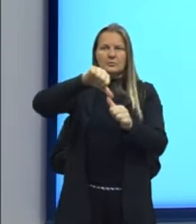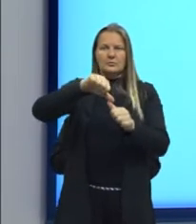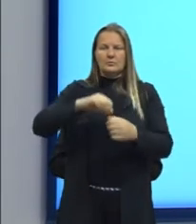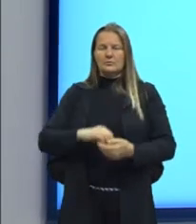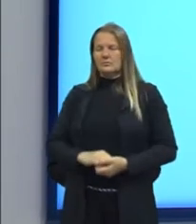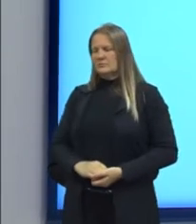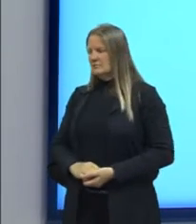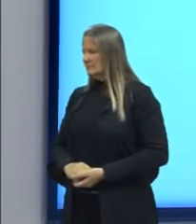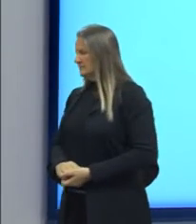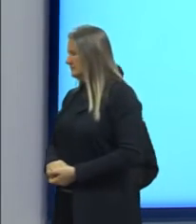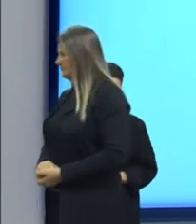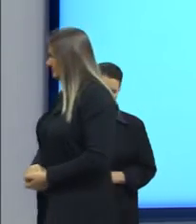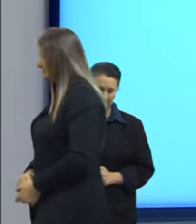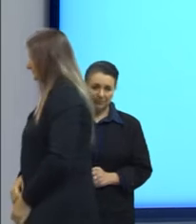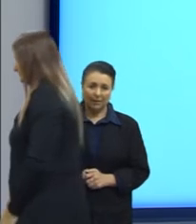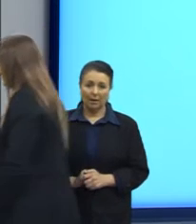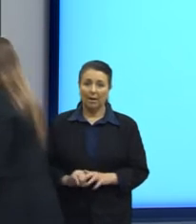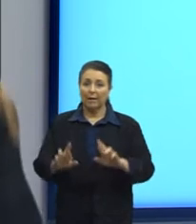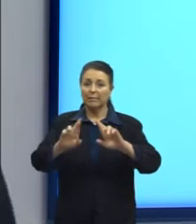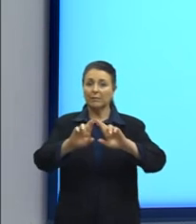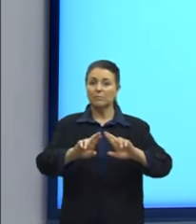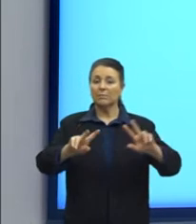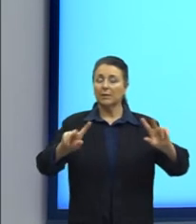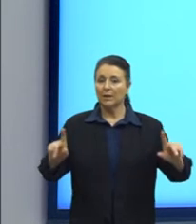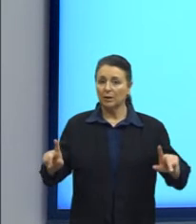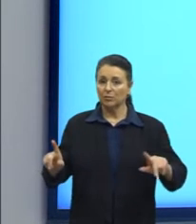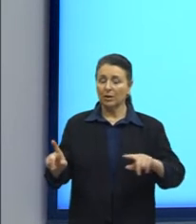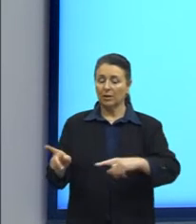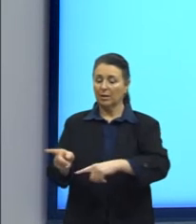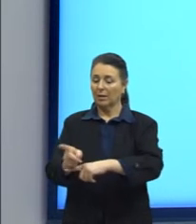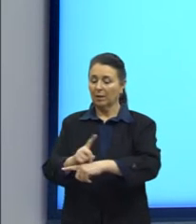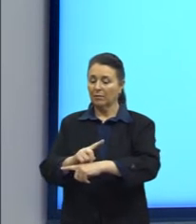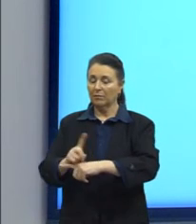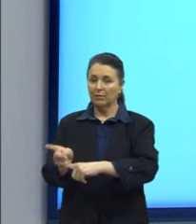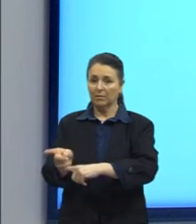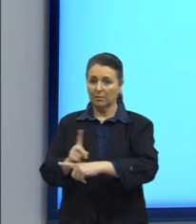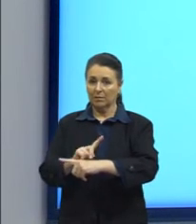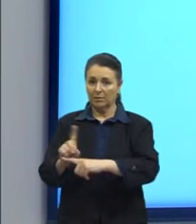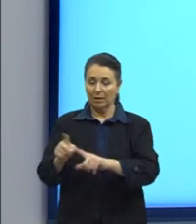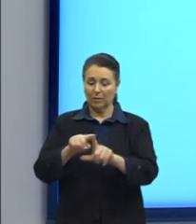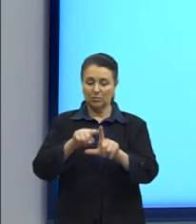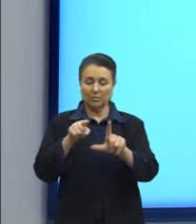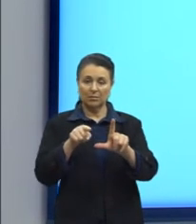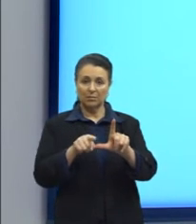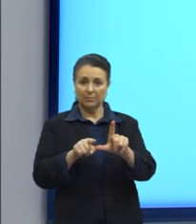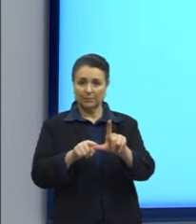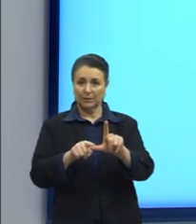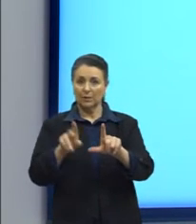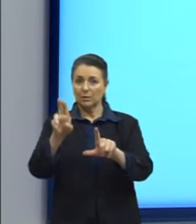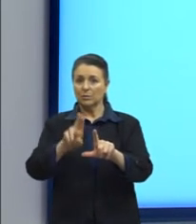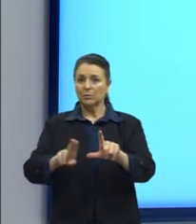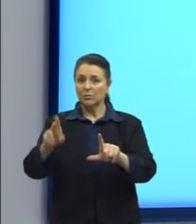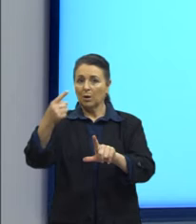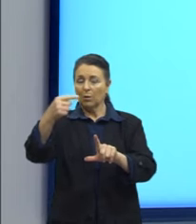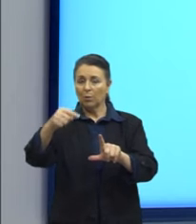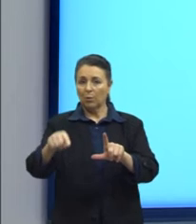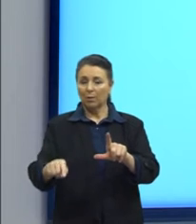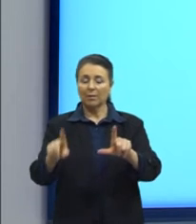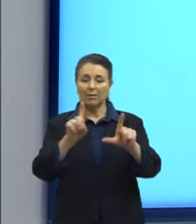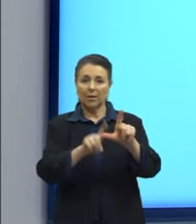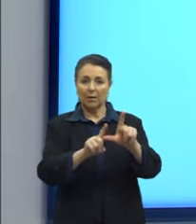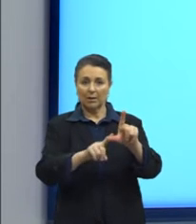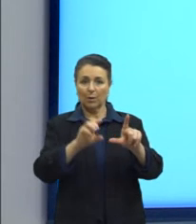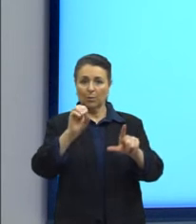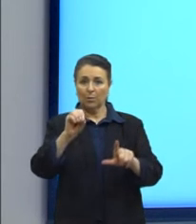da nossa velocidade angular que a gente usa Então essa outra letra que diferente né que a letra Ômega